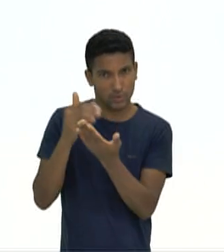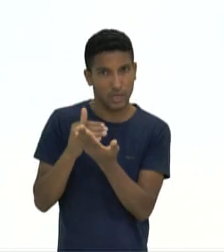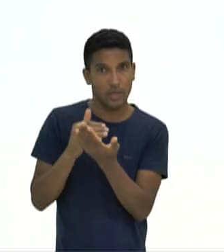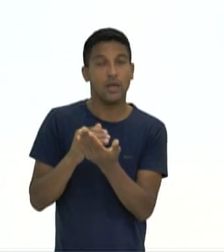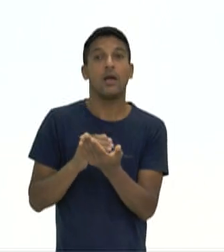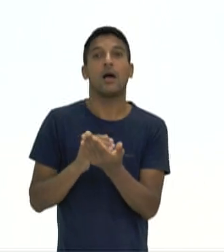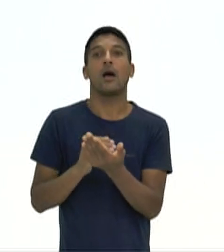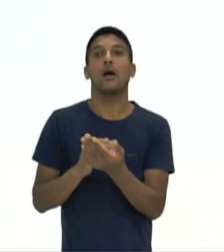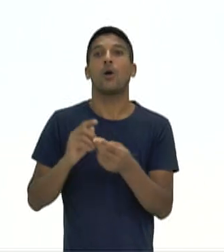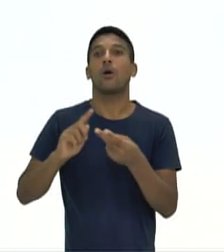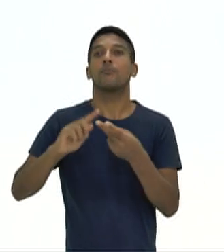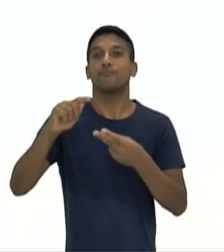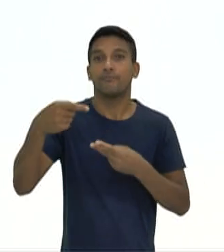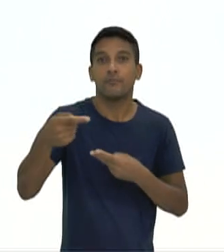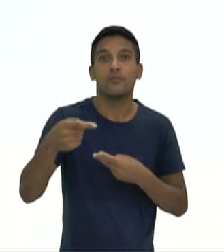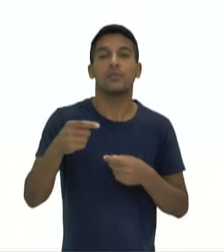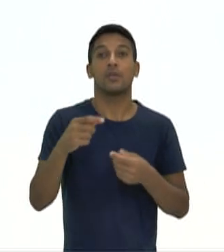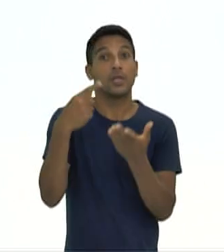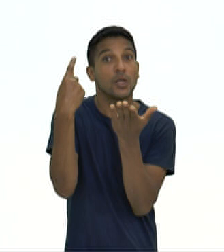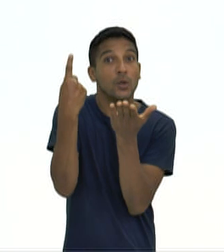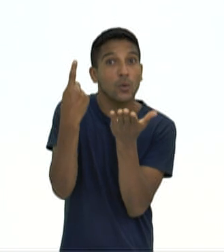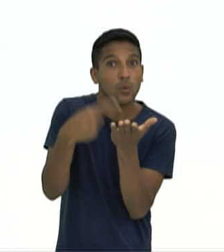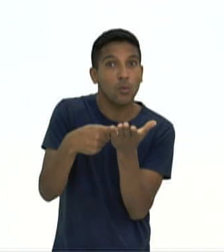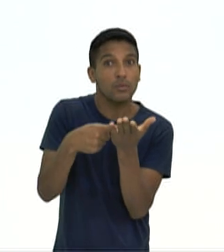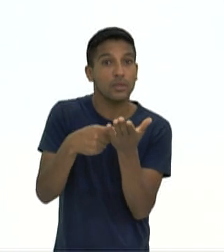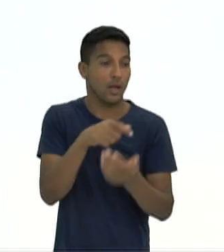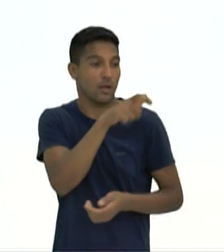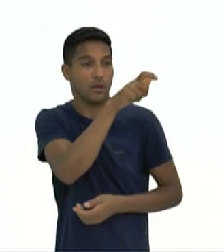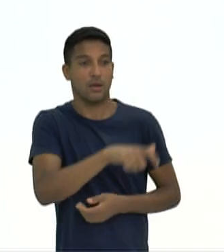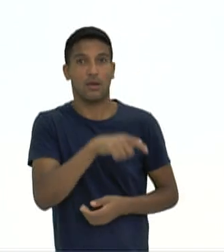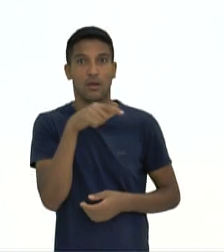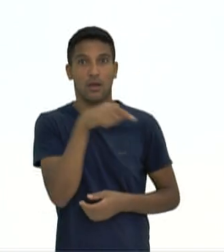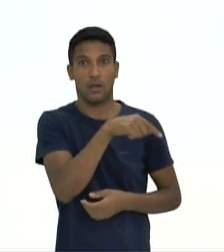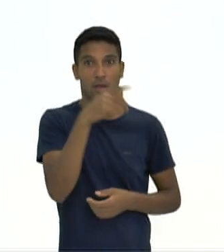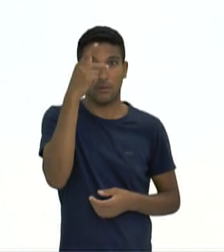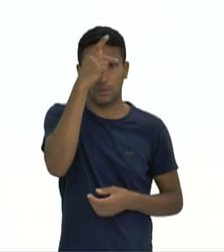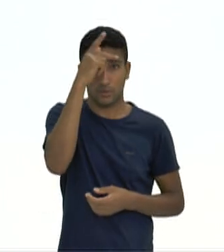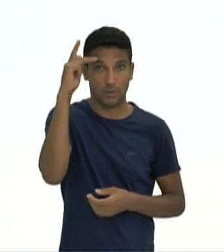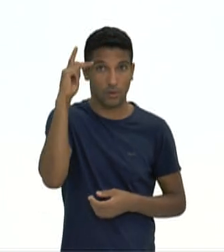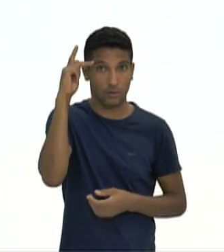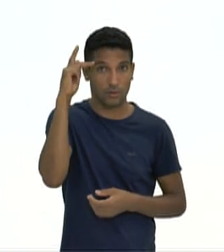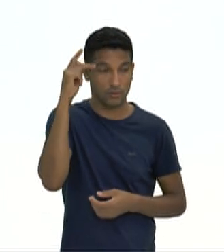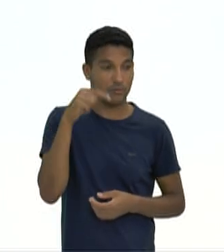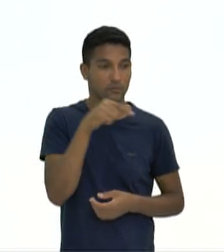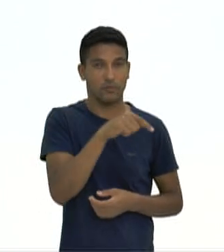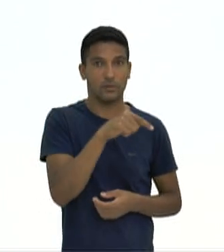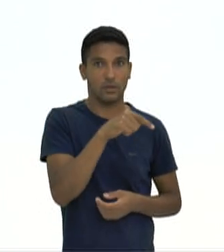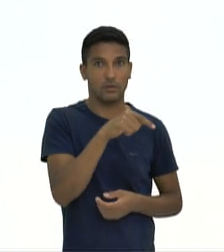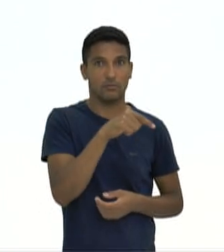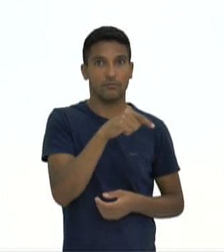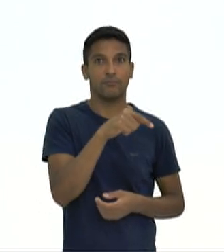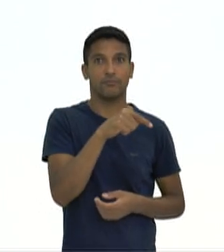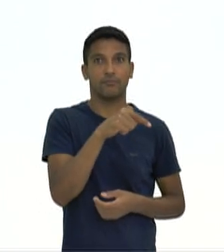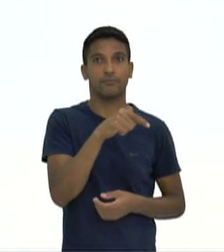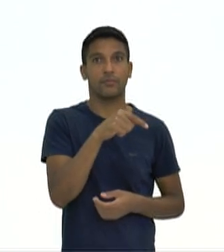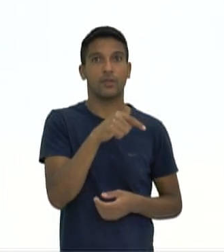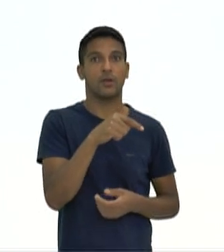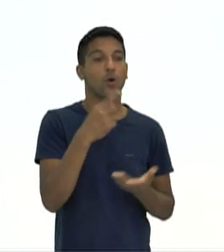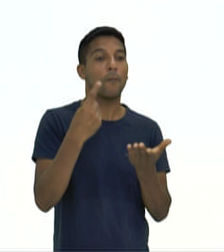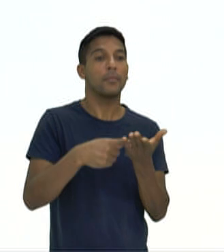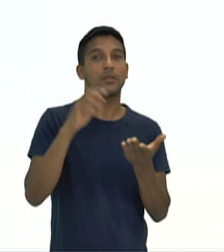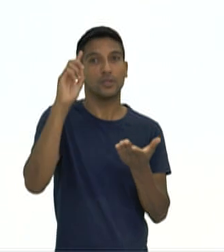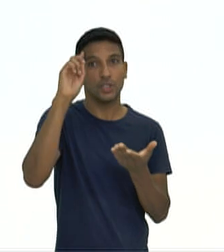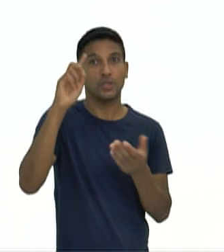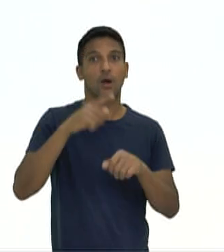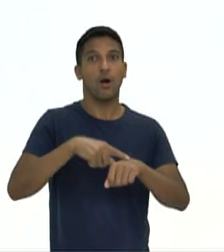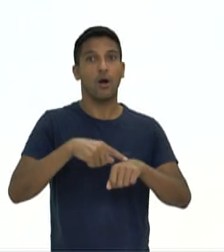entrevista. De preferência, grave a entrevista para que possa ficar atento ao diálogo. Isso mesmo, utilize o gravador de voz